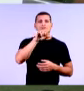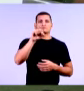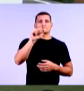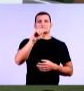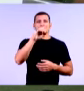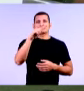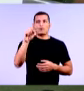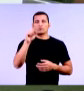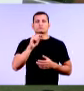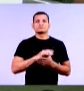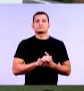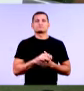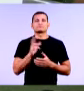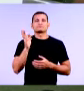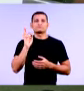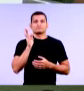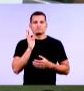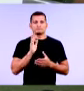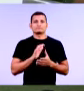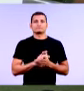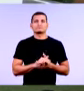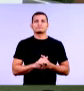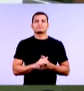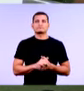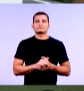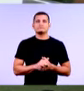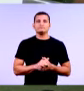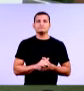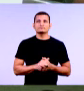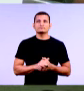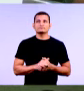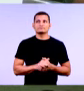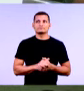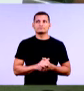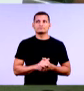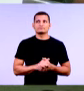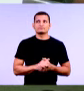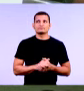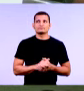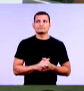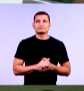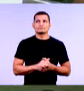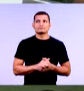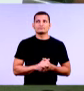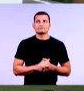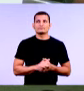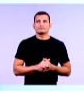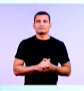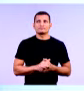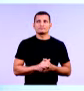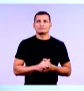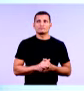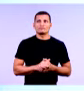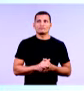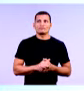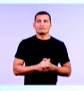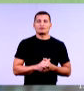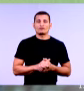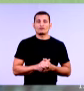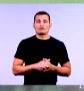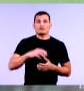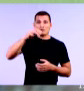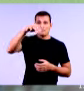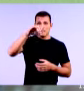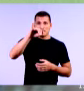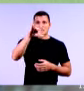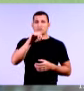pergunta. Olhando aqui, essa não eu consegui quero ver. Verificar aqui. Mas vamos seguindo lá. Vamos lá. Então, olha, gente, o meio de transmissão